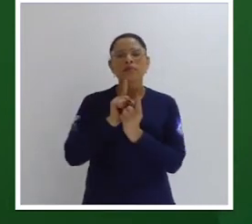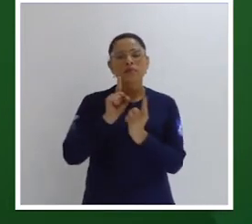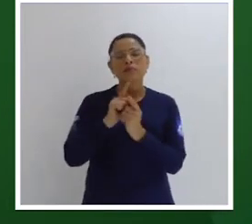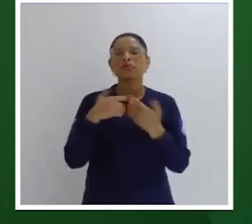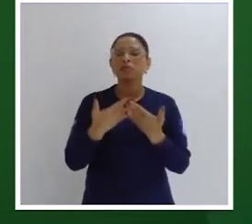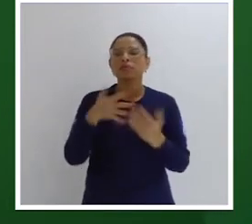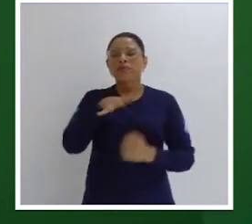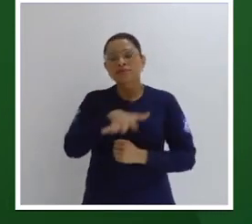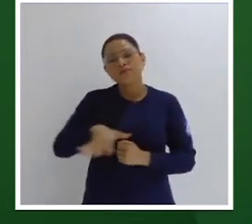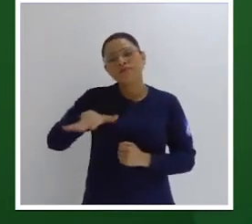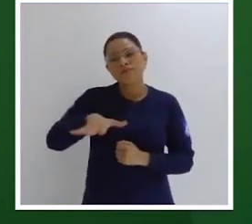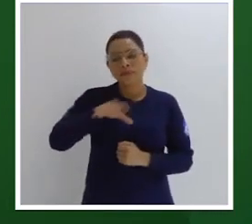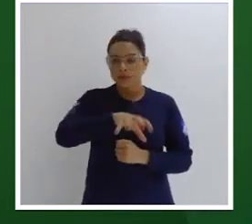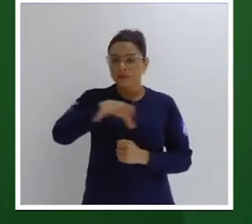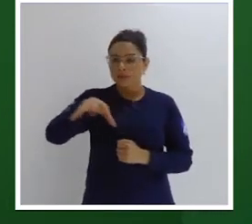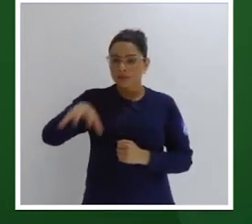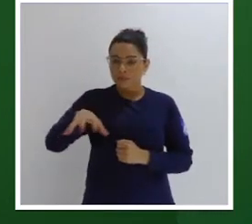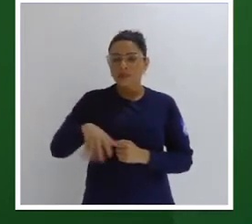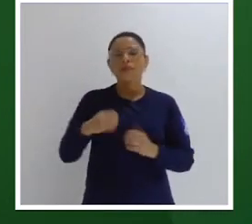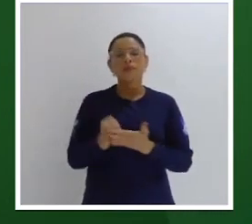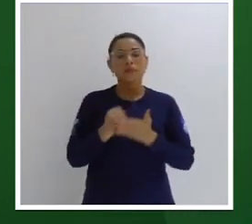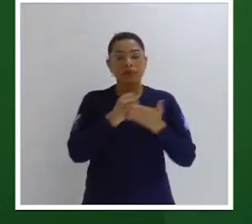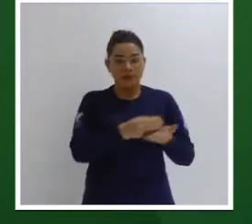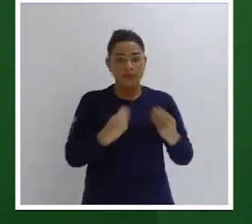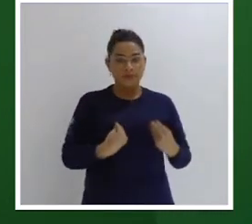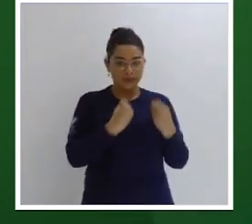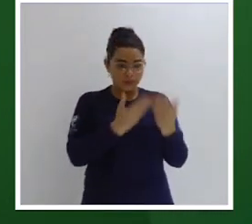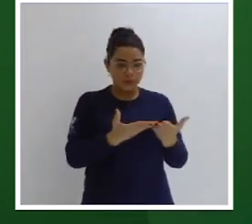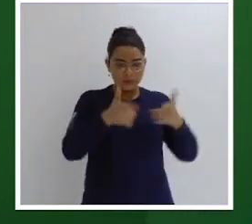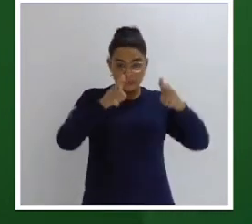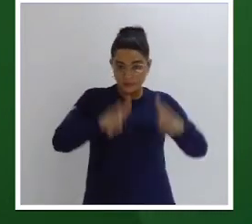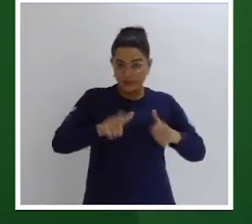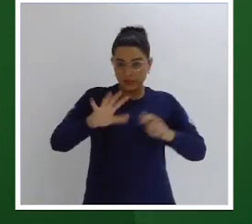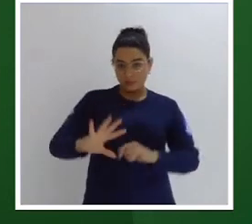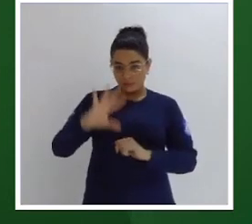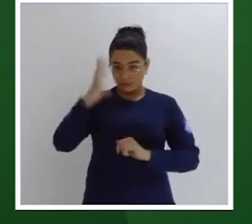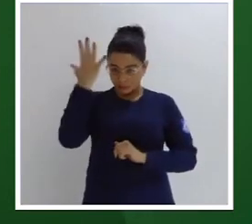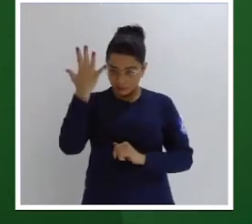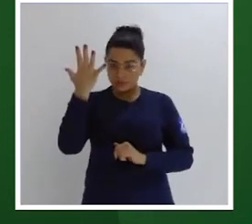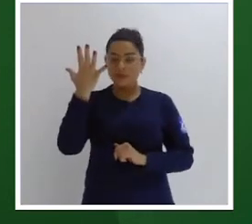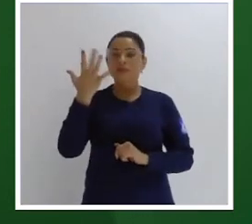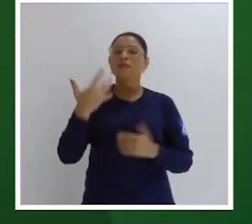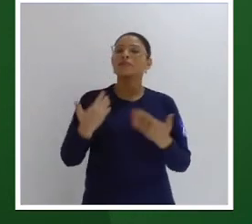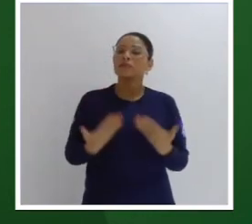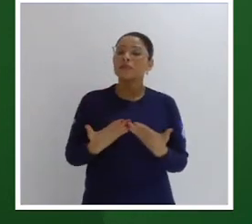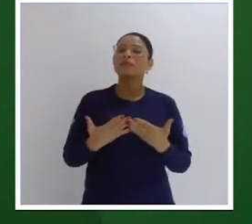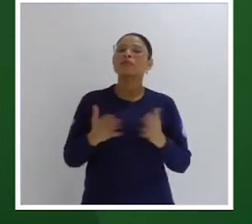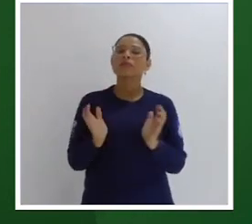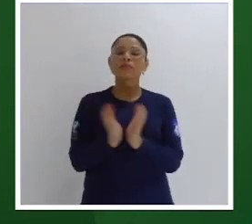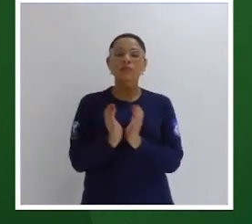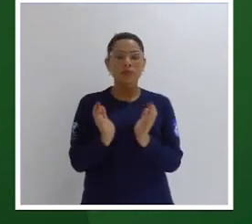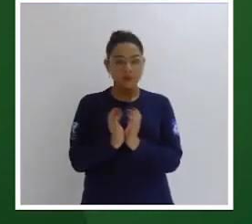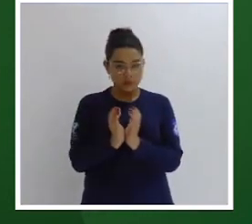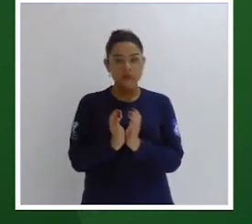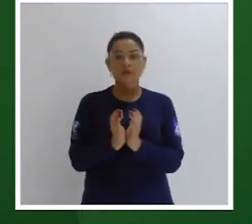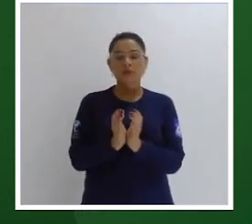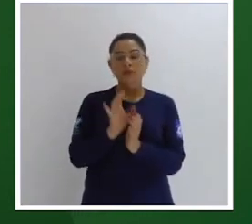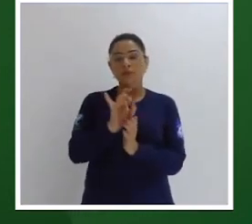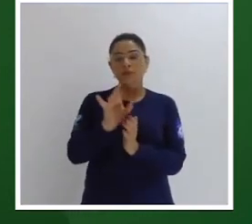mapeavam o local a gente passava para a equipe aonde ia acontecer membros da equipe